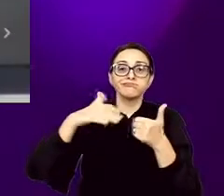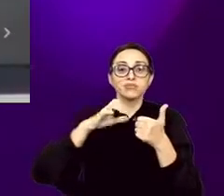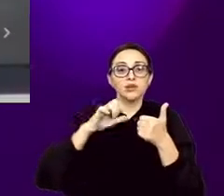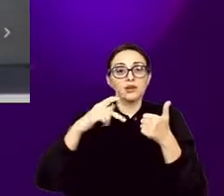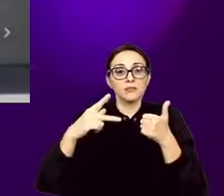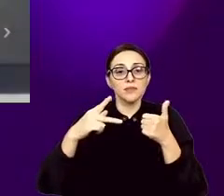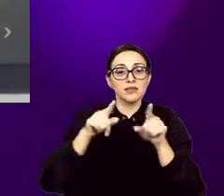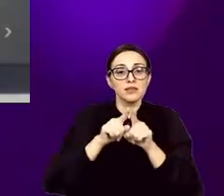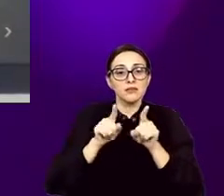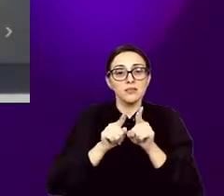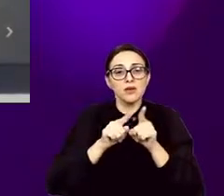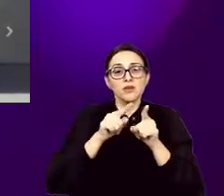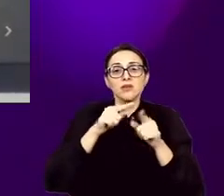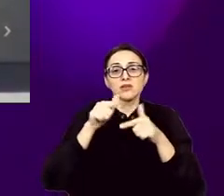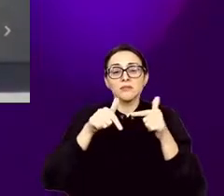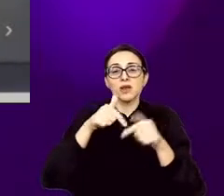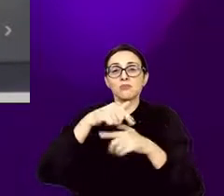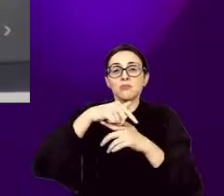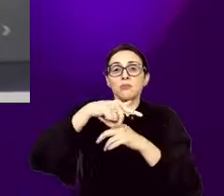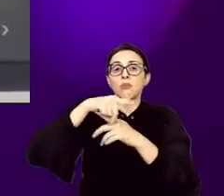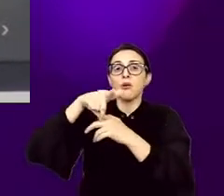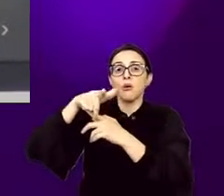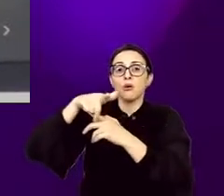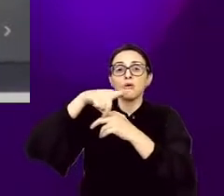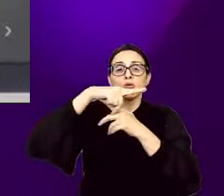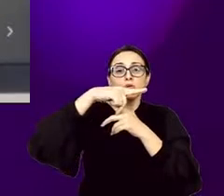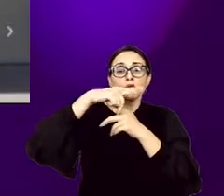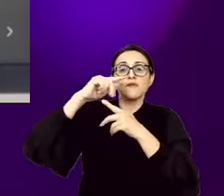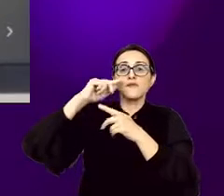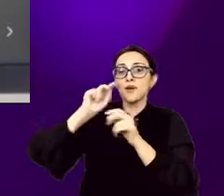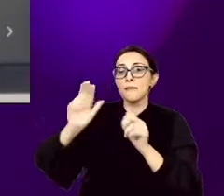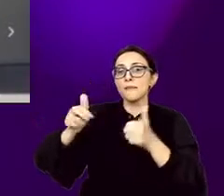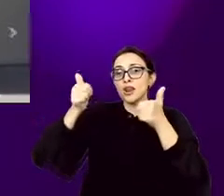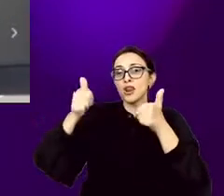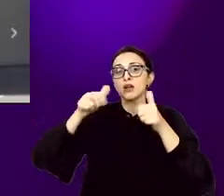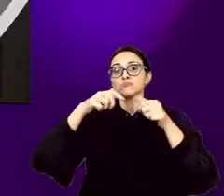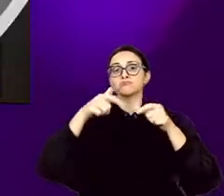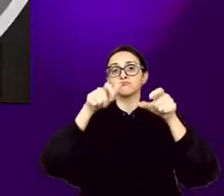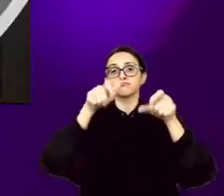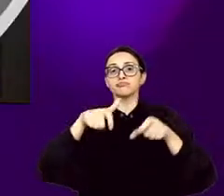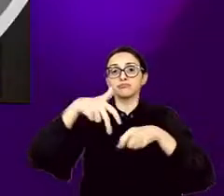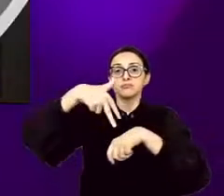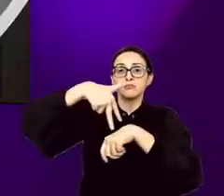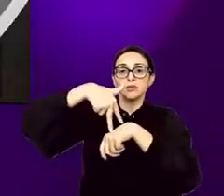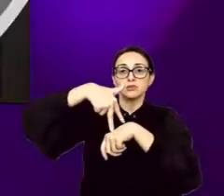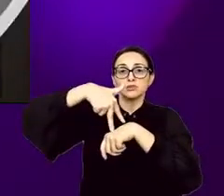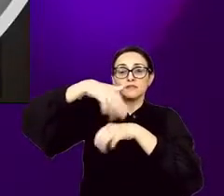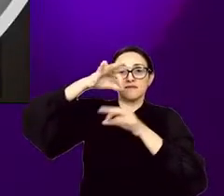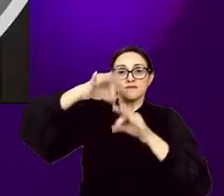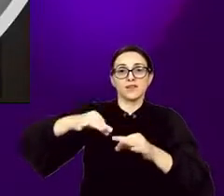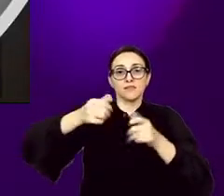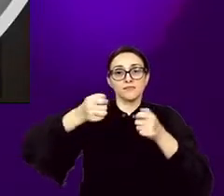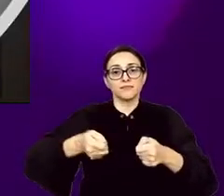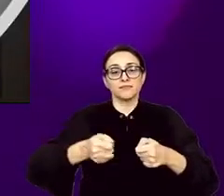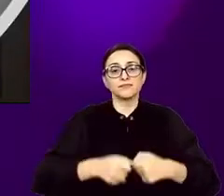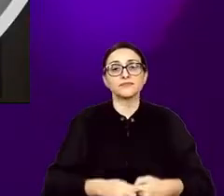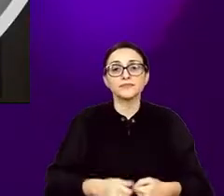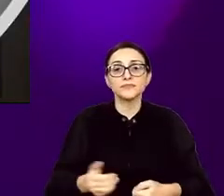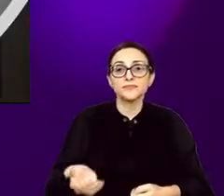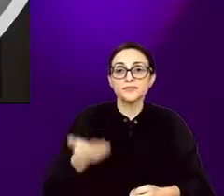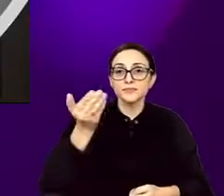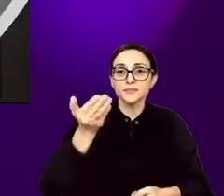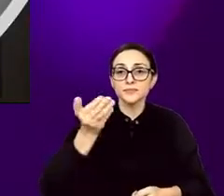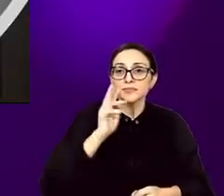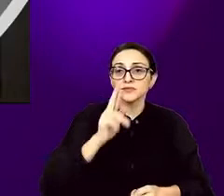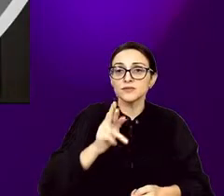do colo, para poder ir entendendo qual é o melhor posicionamento para a minha prótese. Aqui a gente tem o resultado final.